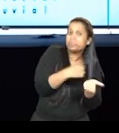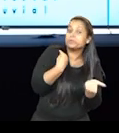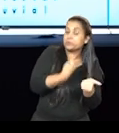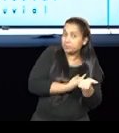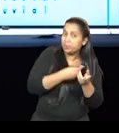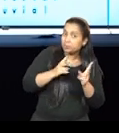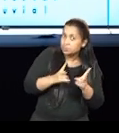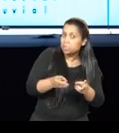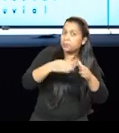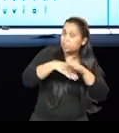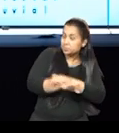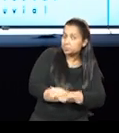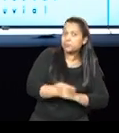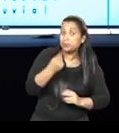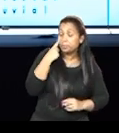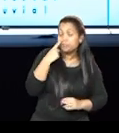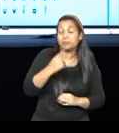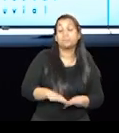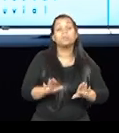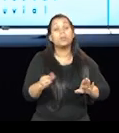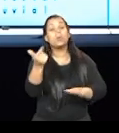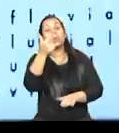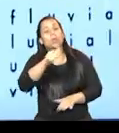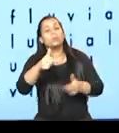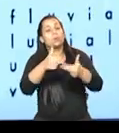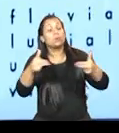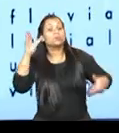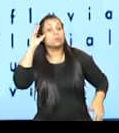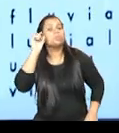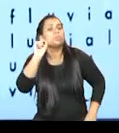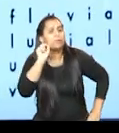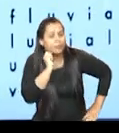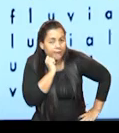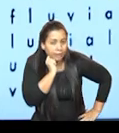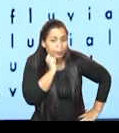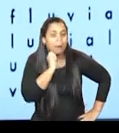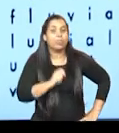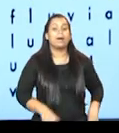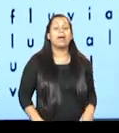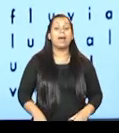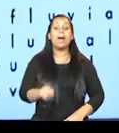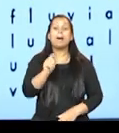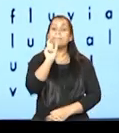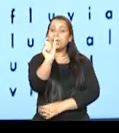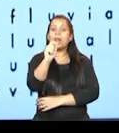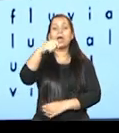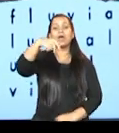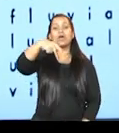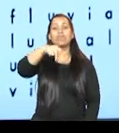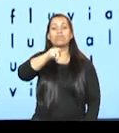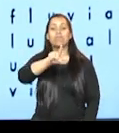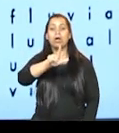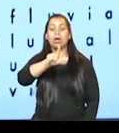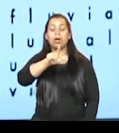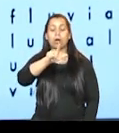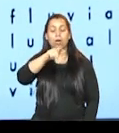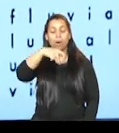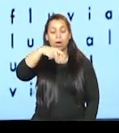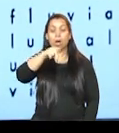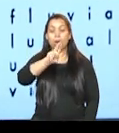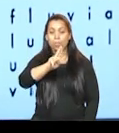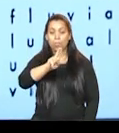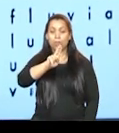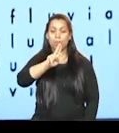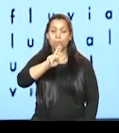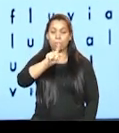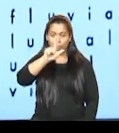vê. Uma outra coisa curiosa é que, observem a palavra pluvial. Ela não